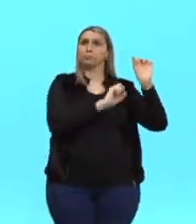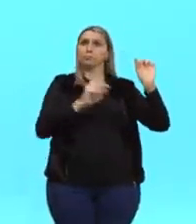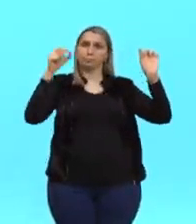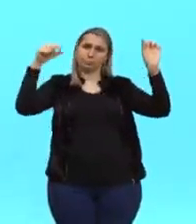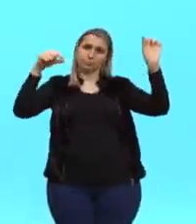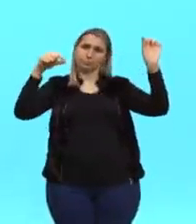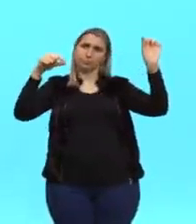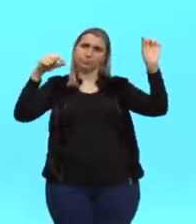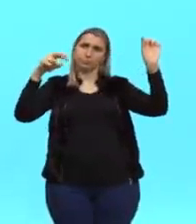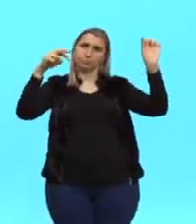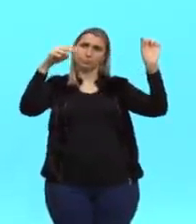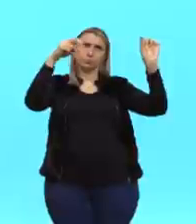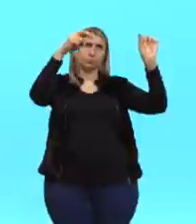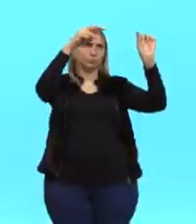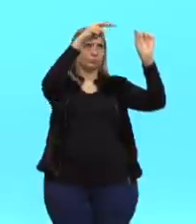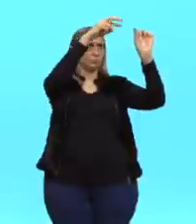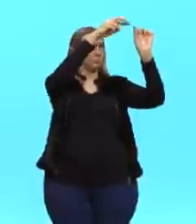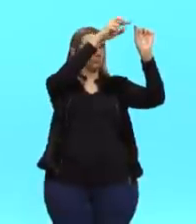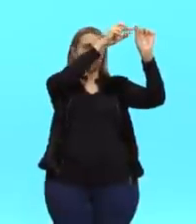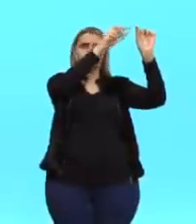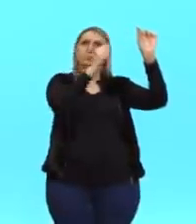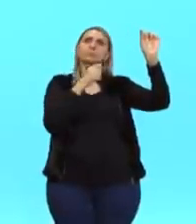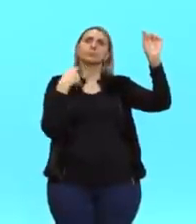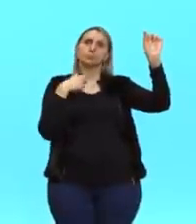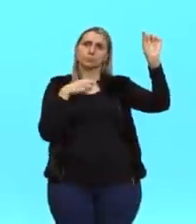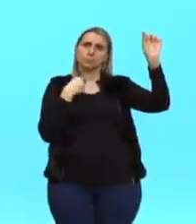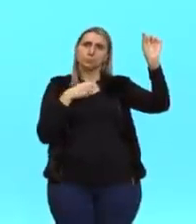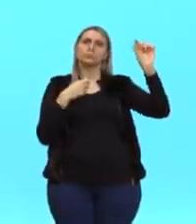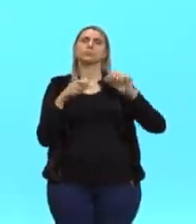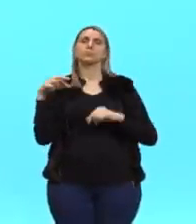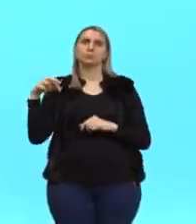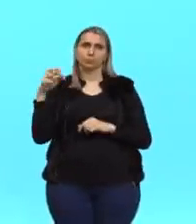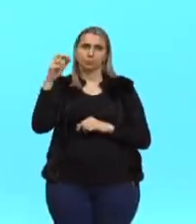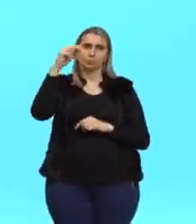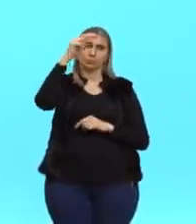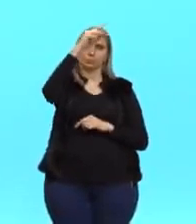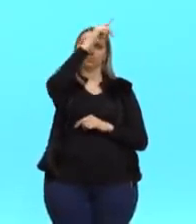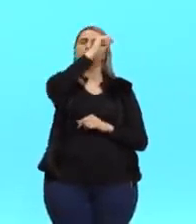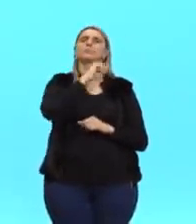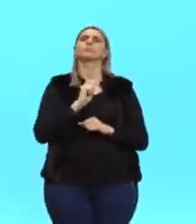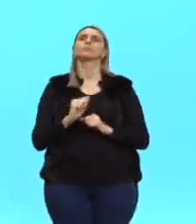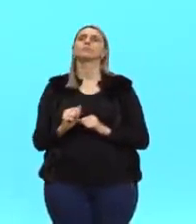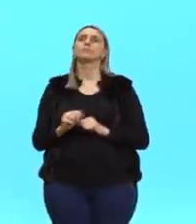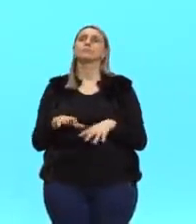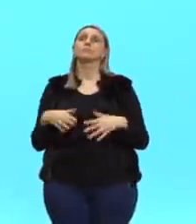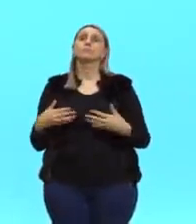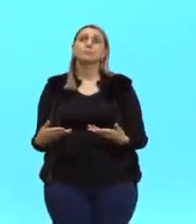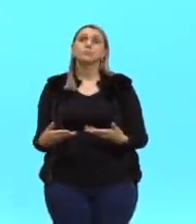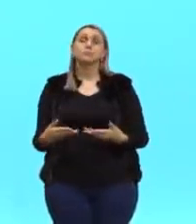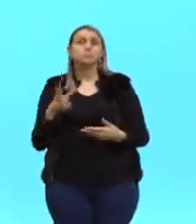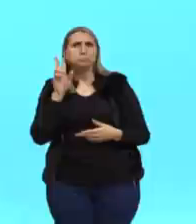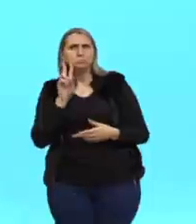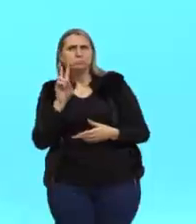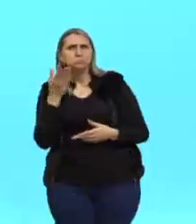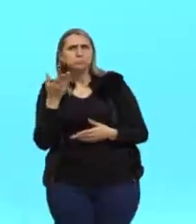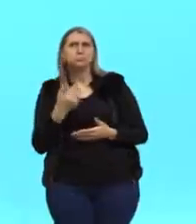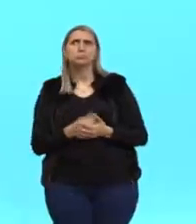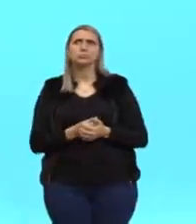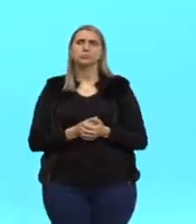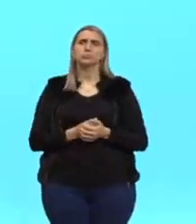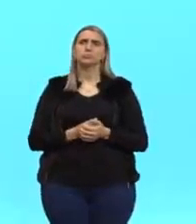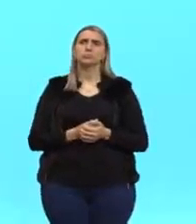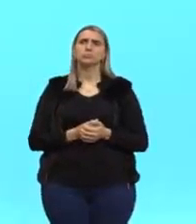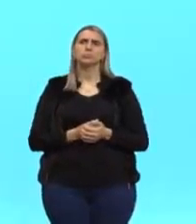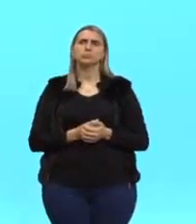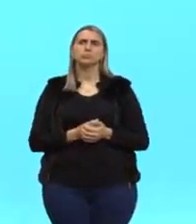está aqui, ele ainda deve caminhar para atingir o ponto mais alto da rampa, certo? Então, o que, que nós enxergamos ali? Nós